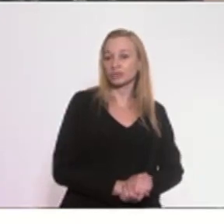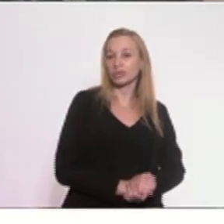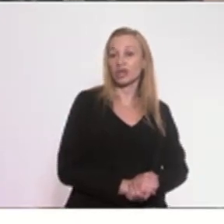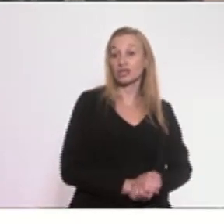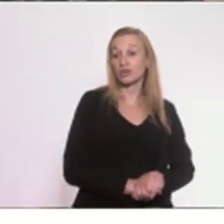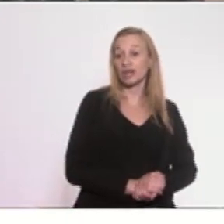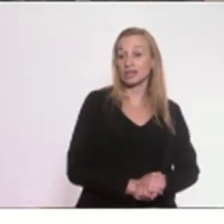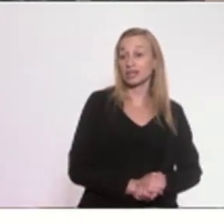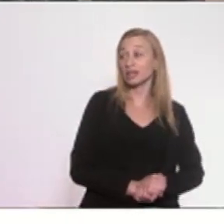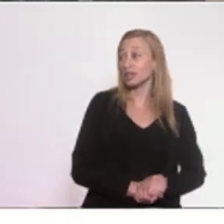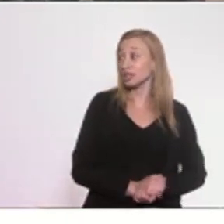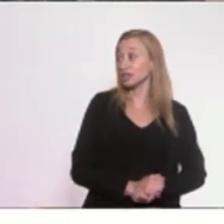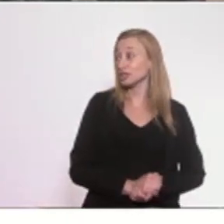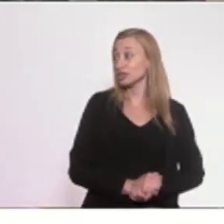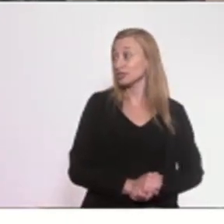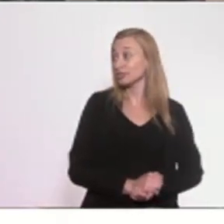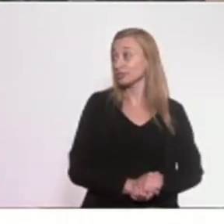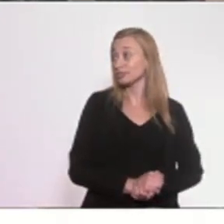Entendi.